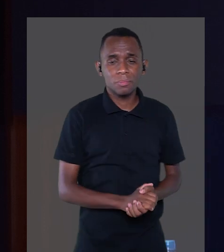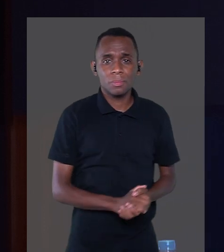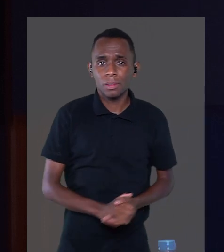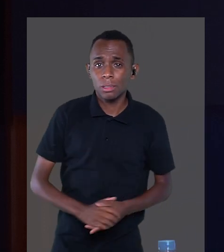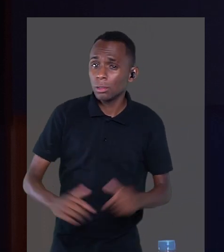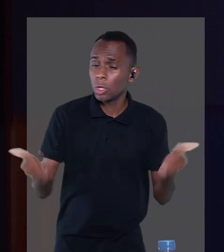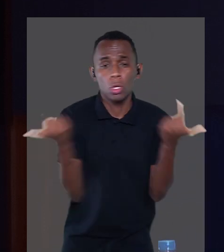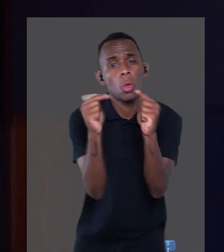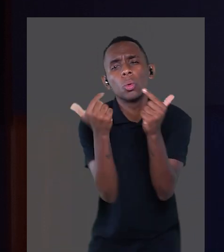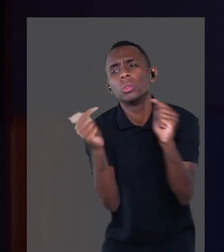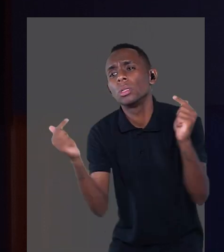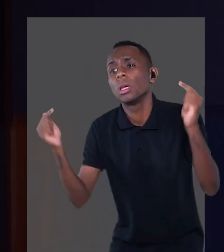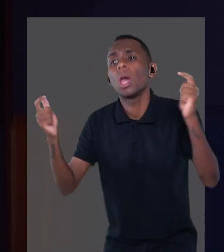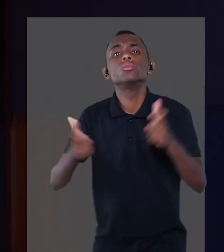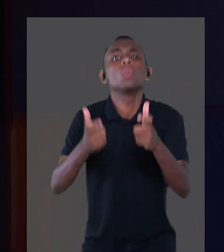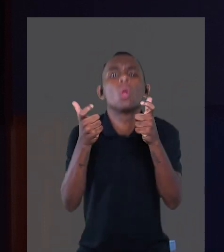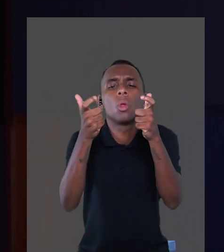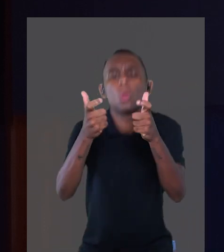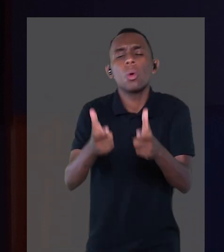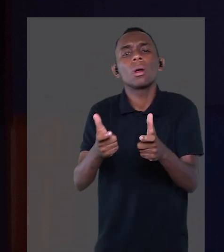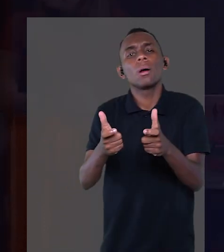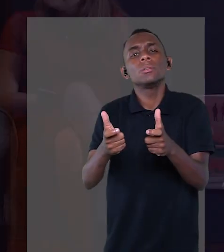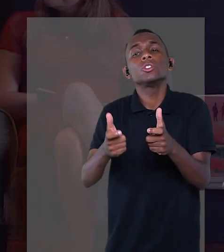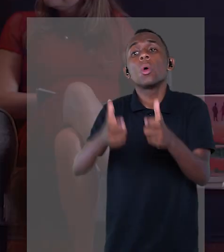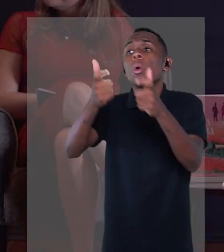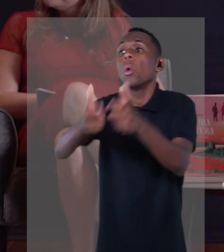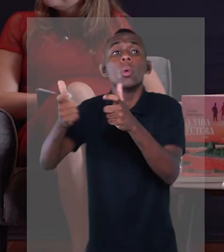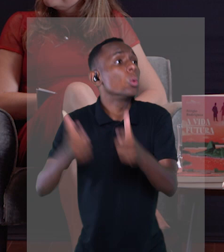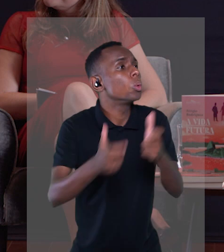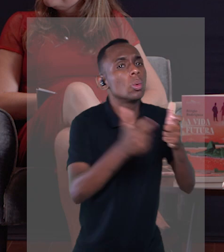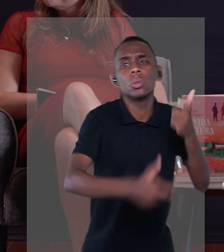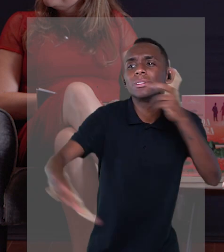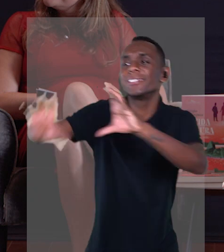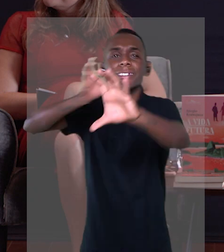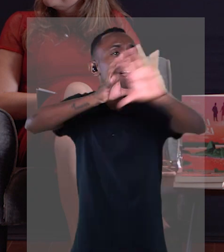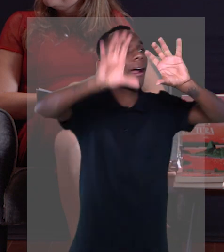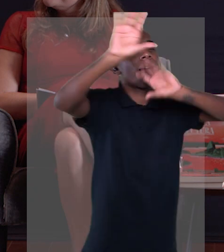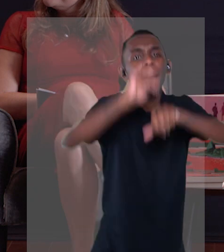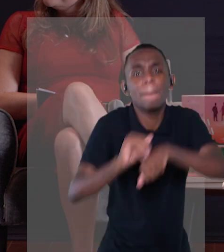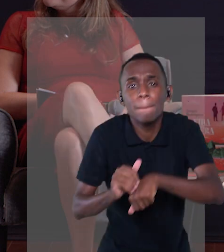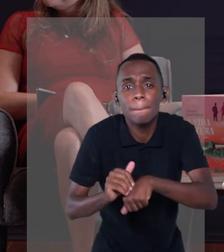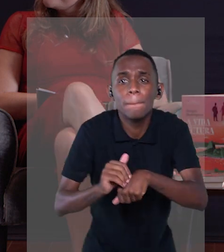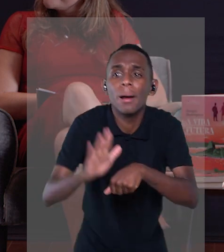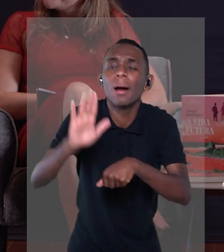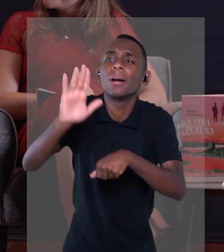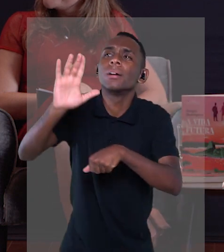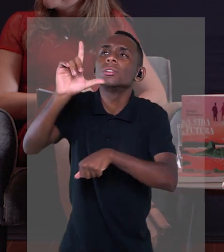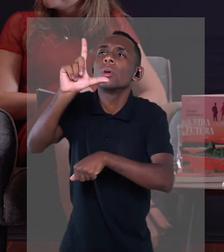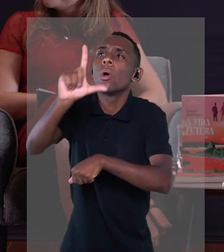Não tem lugar aonde cantem mais